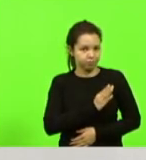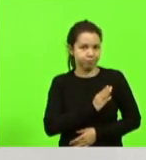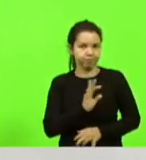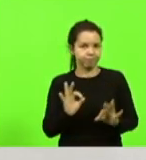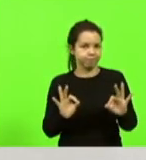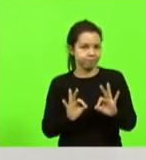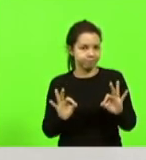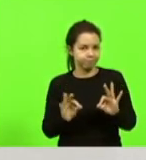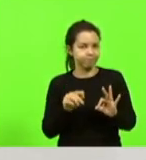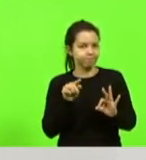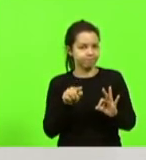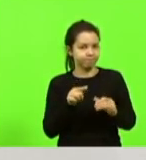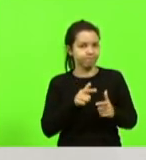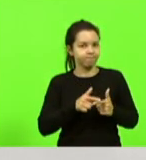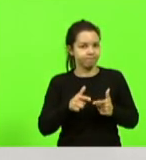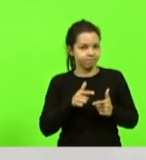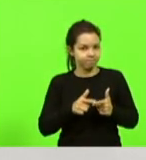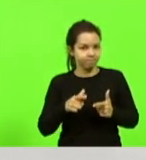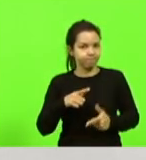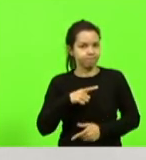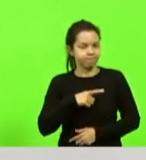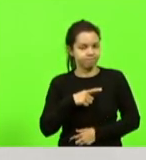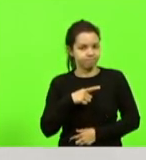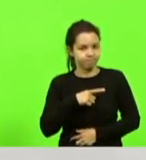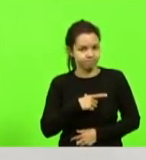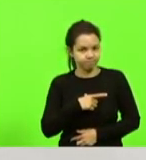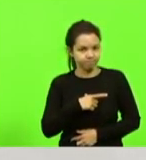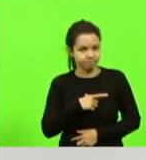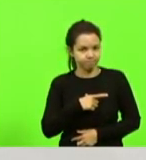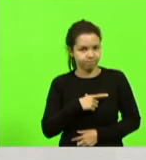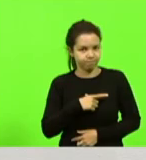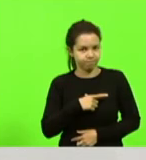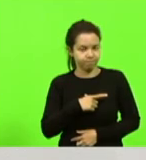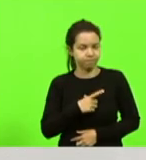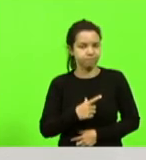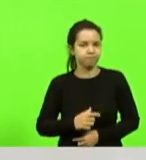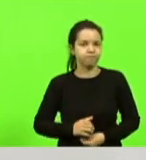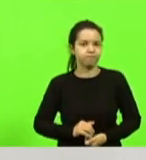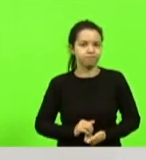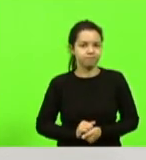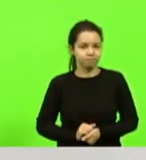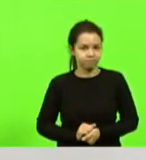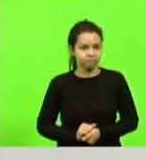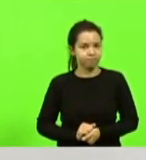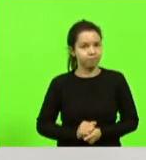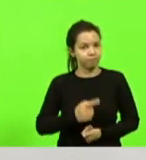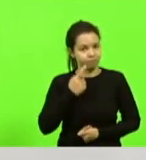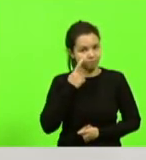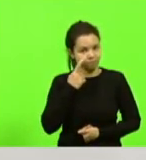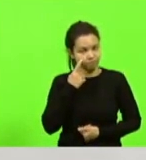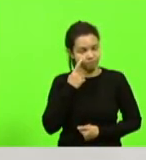você tem um problema, meu amigo. Tá? Procure um tratamento.